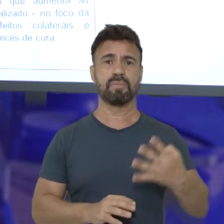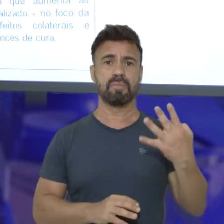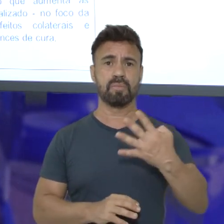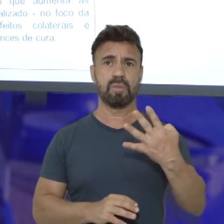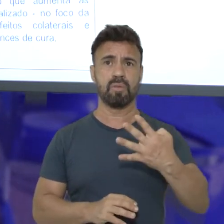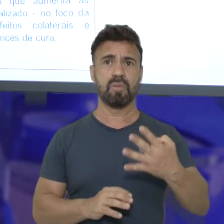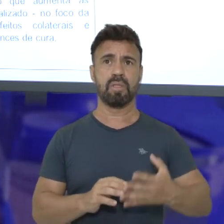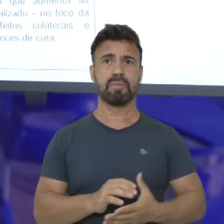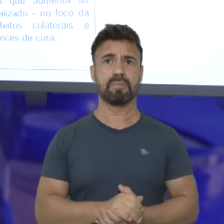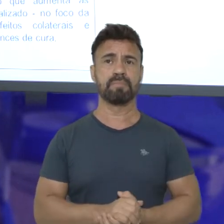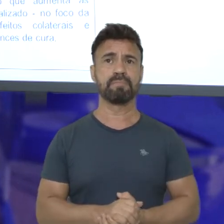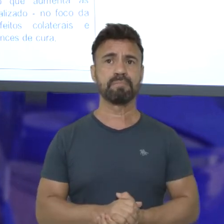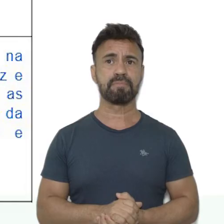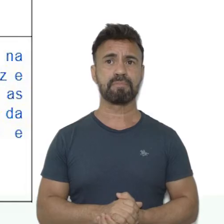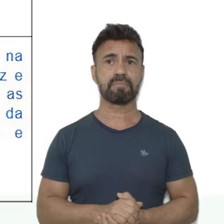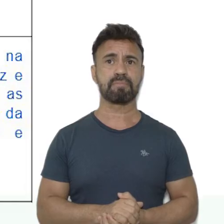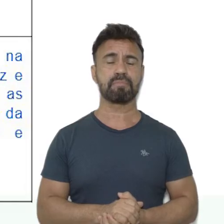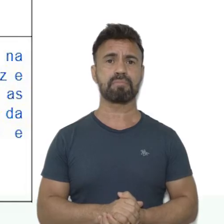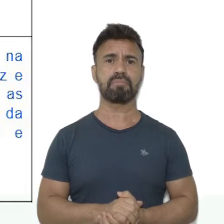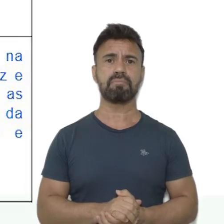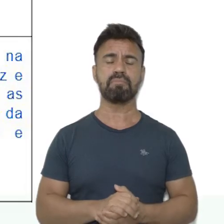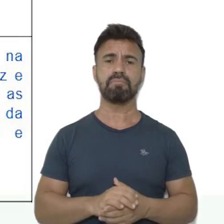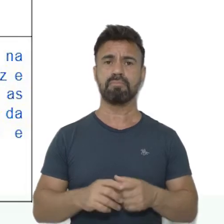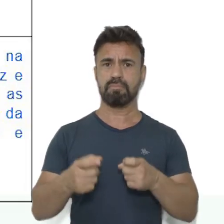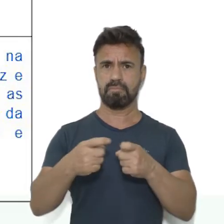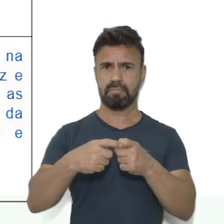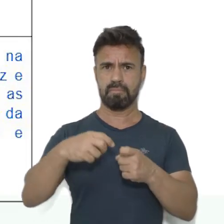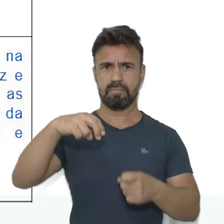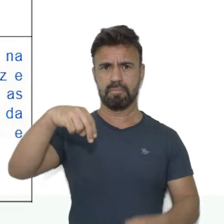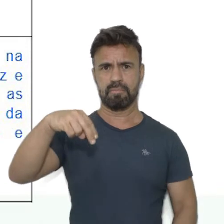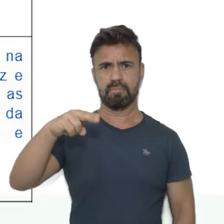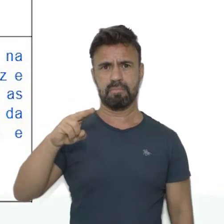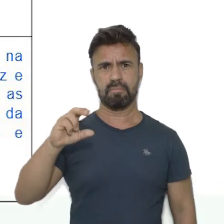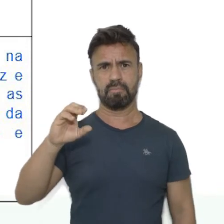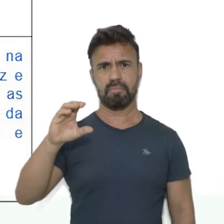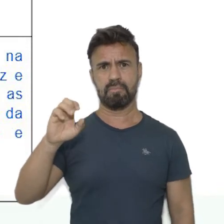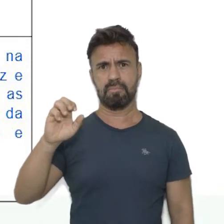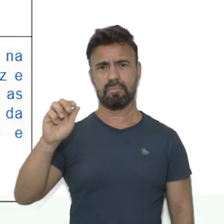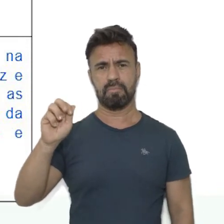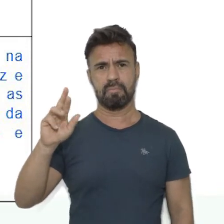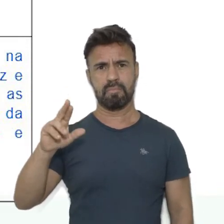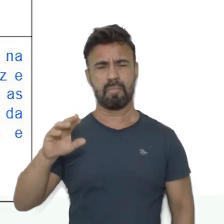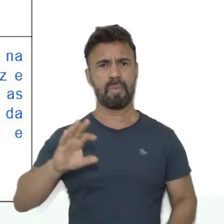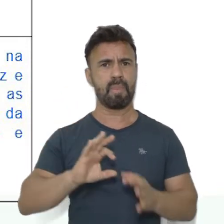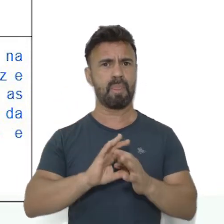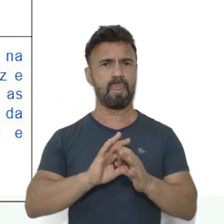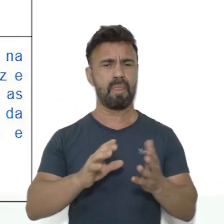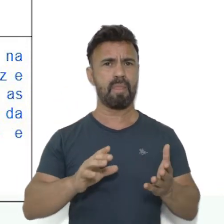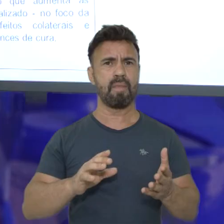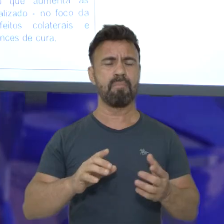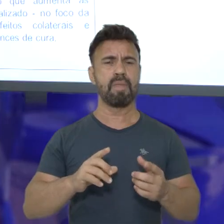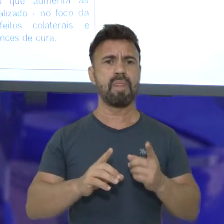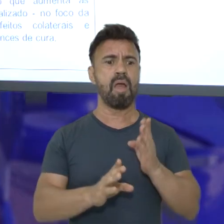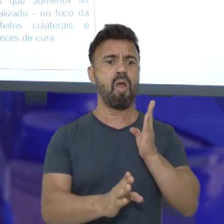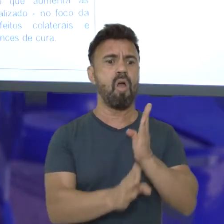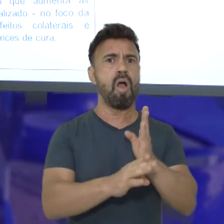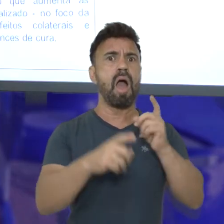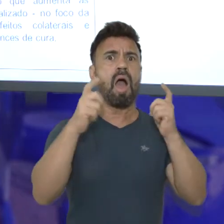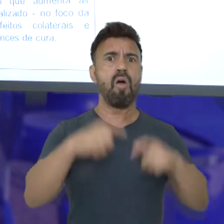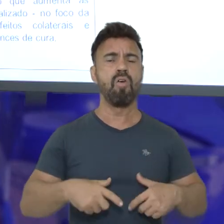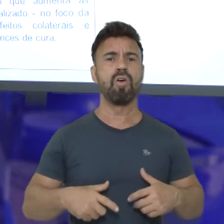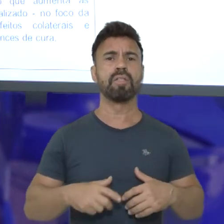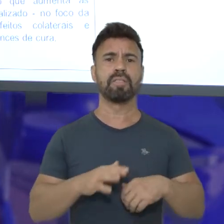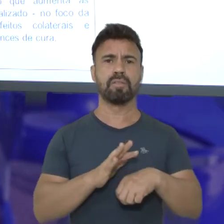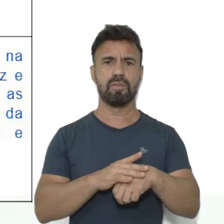ponto diz o seguinte: medicina nuclear permite o tratamento localizado da doença.